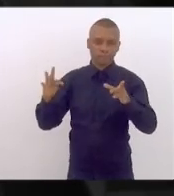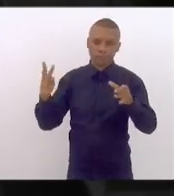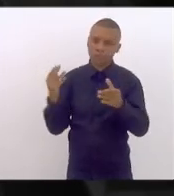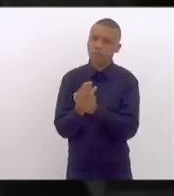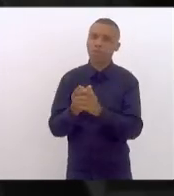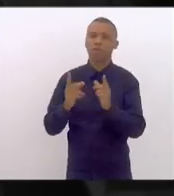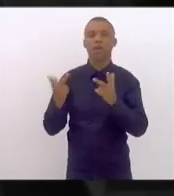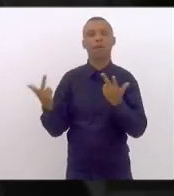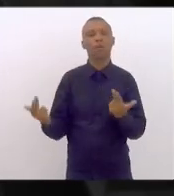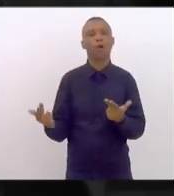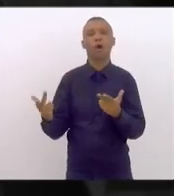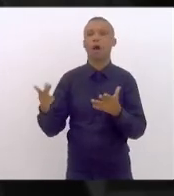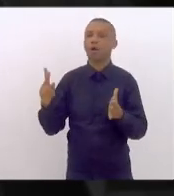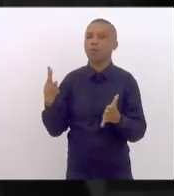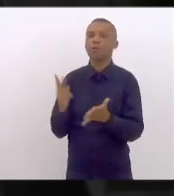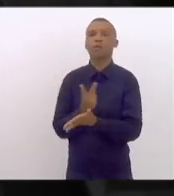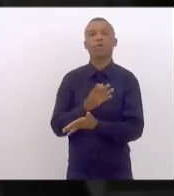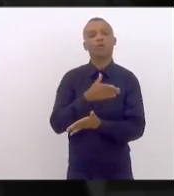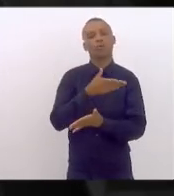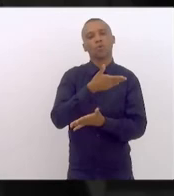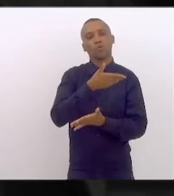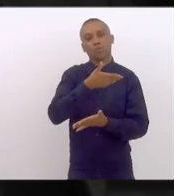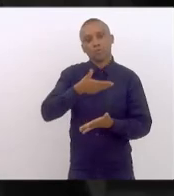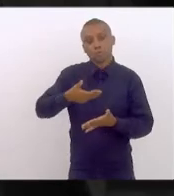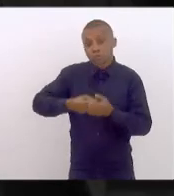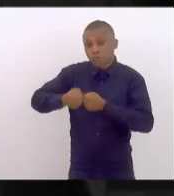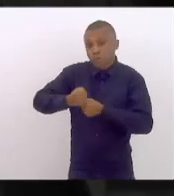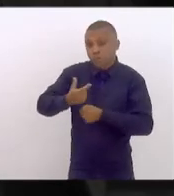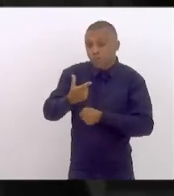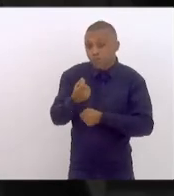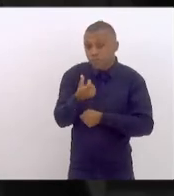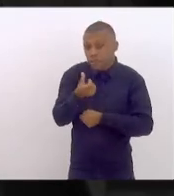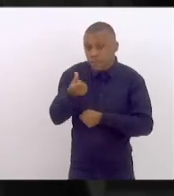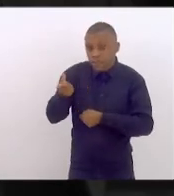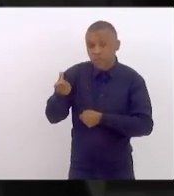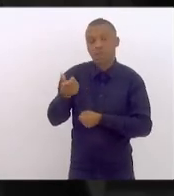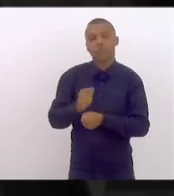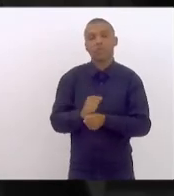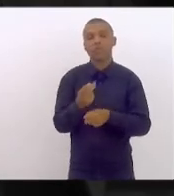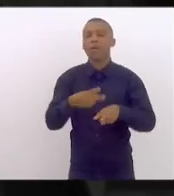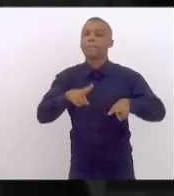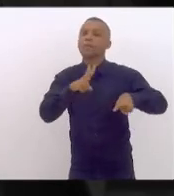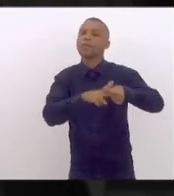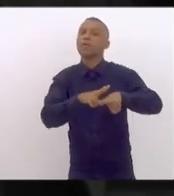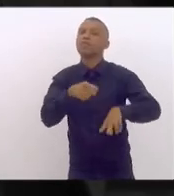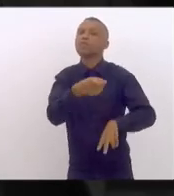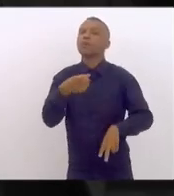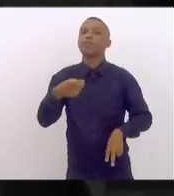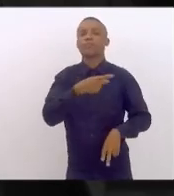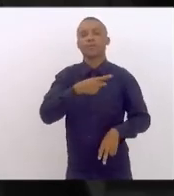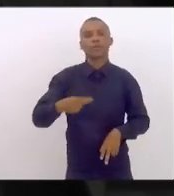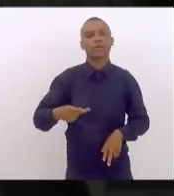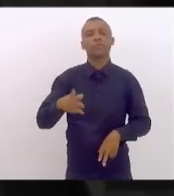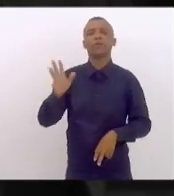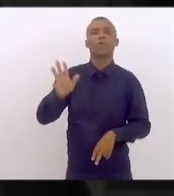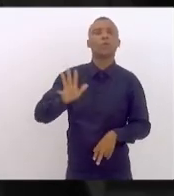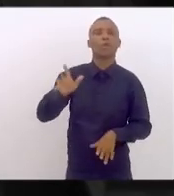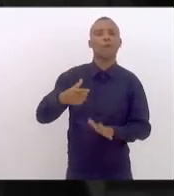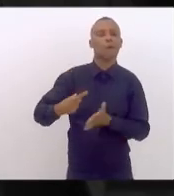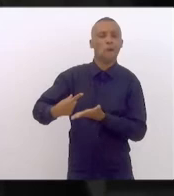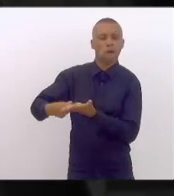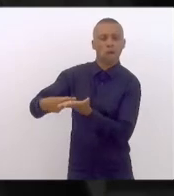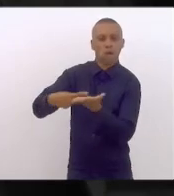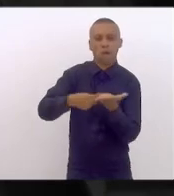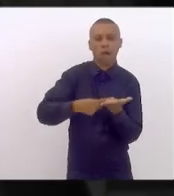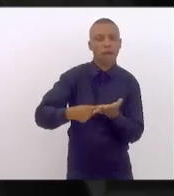2016 com a prisão arbitrária do ex-presidente Lula e com ele e com a